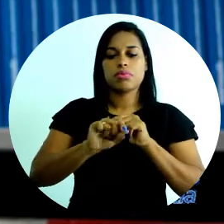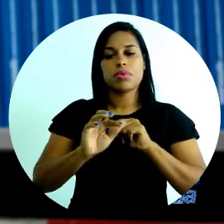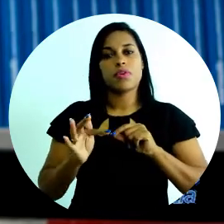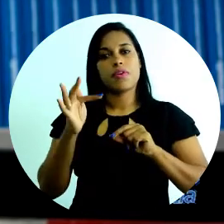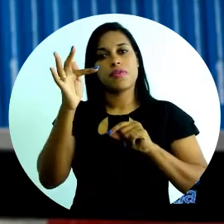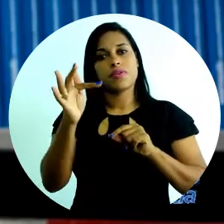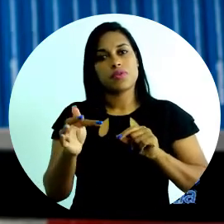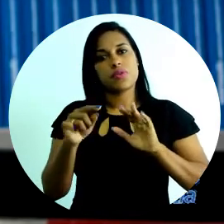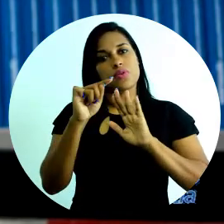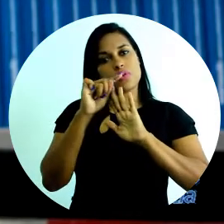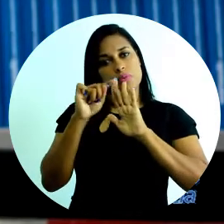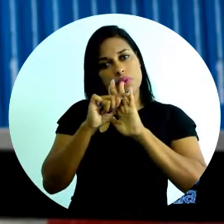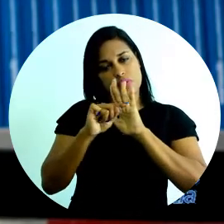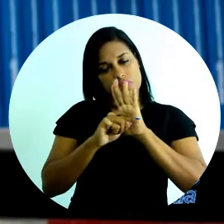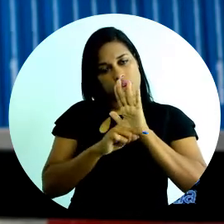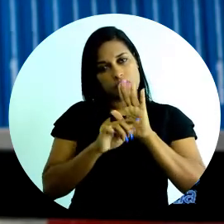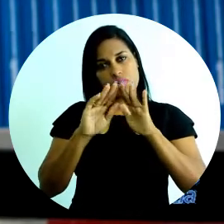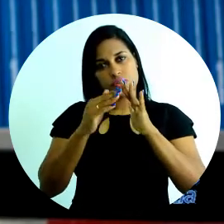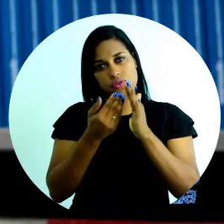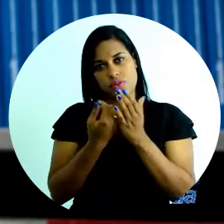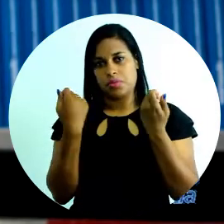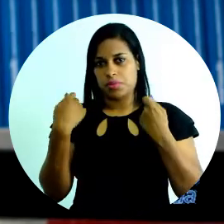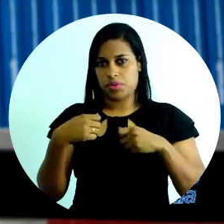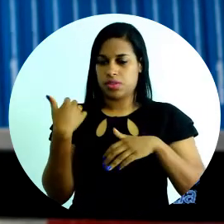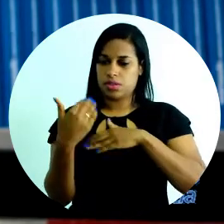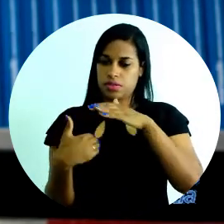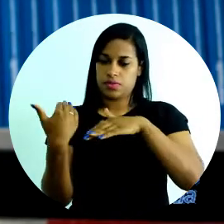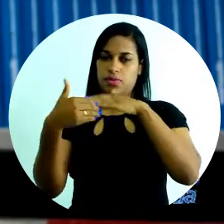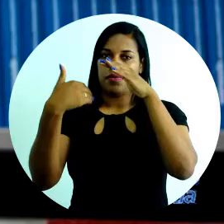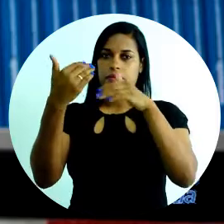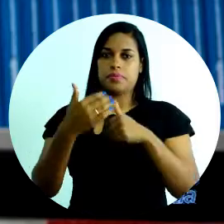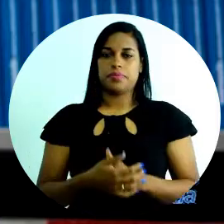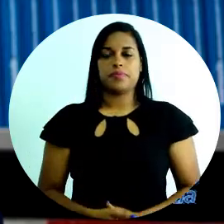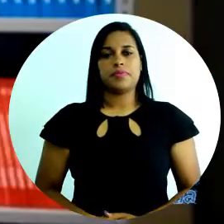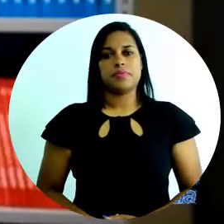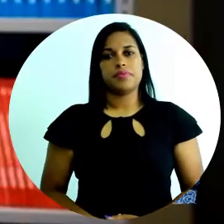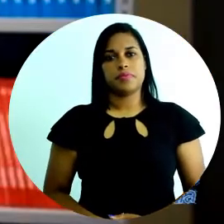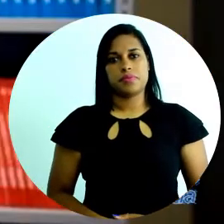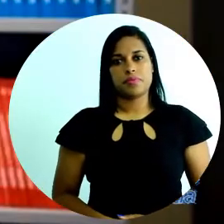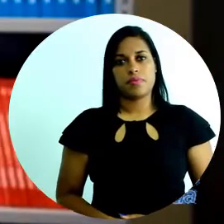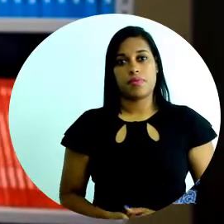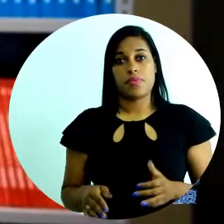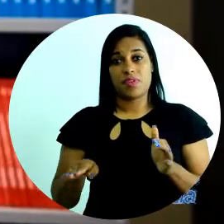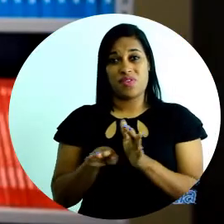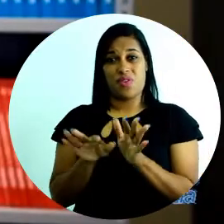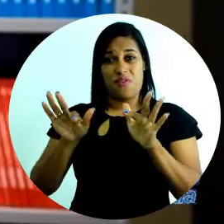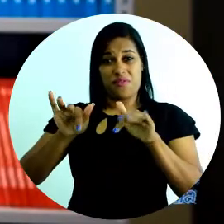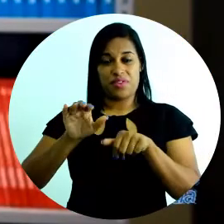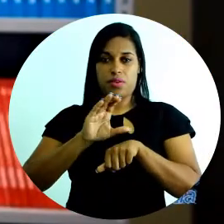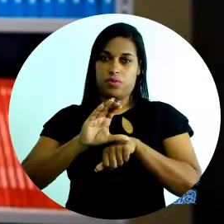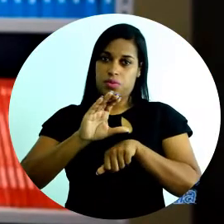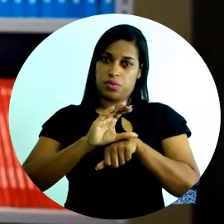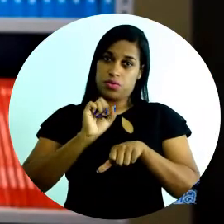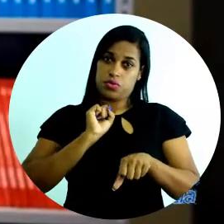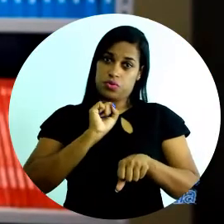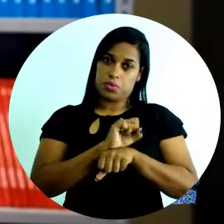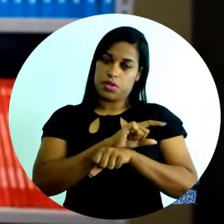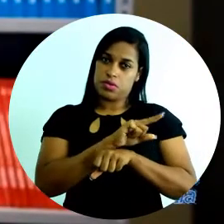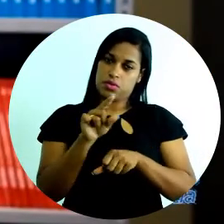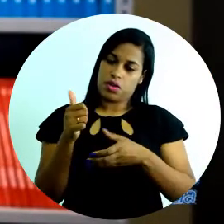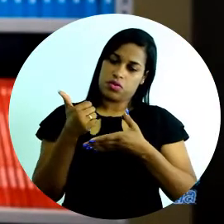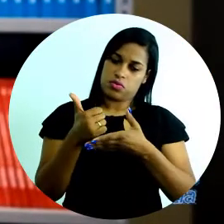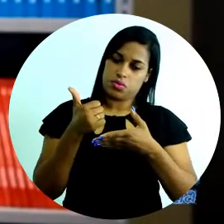decidir o futuro e os projetos e as ações que a escola precisa realizar. Bem, pessoal, a gente chega ao fim do nosso curso. Eu